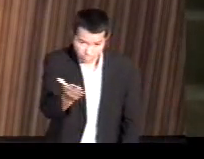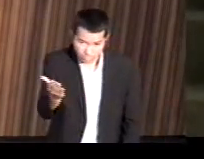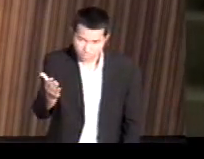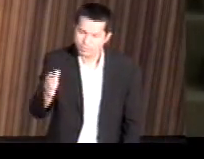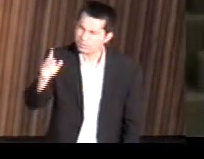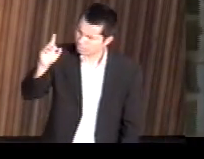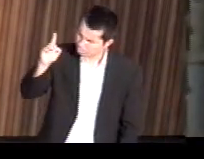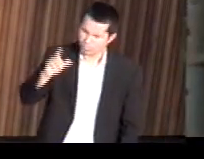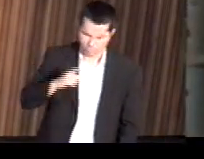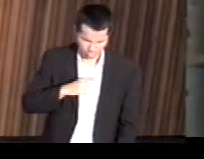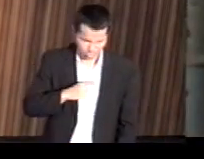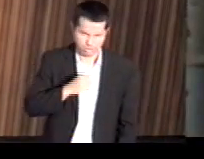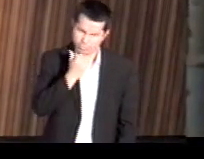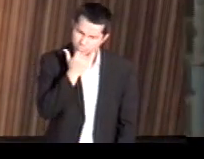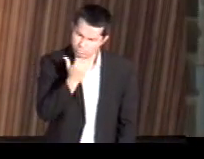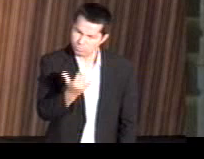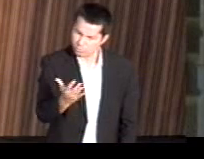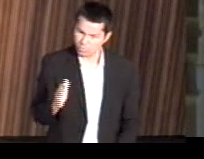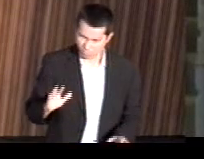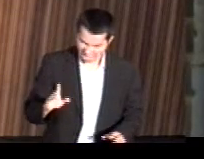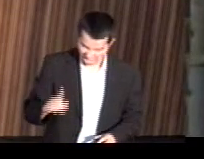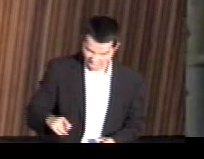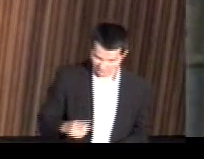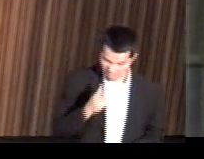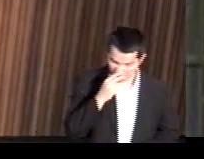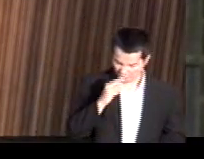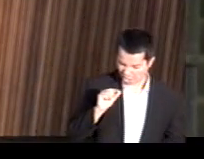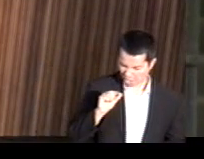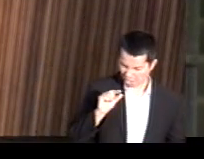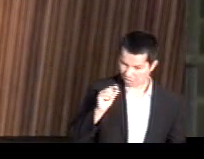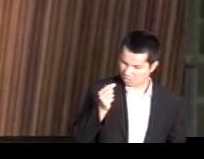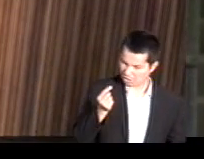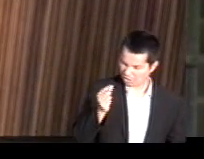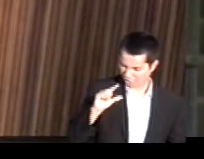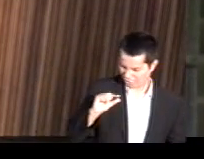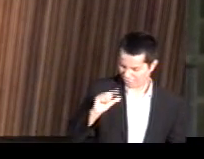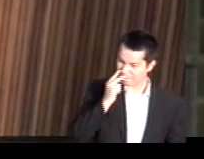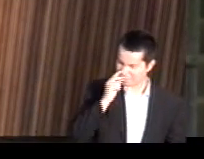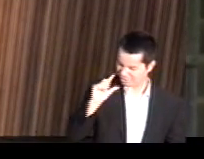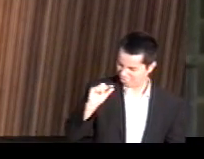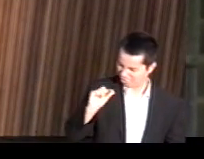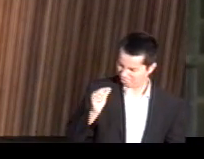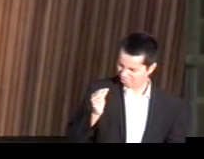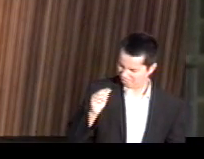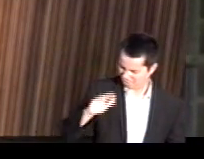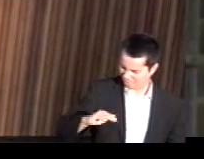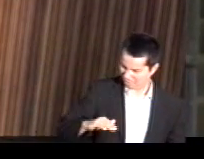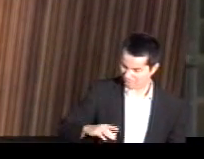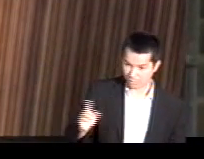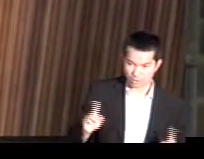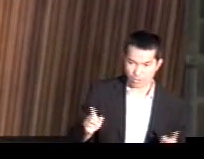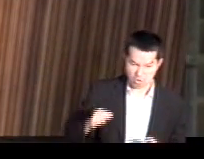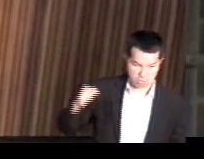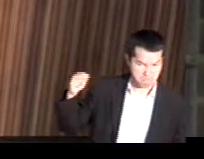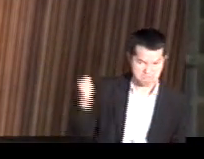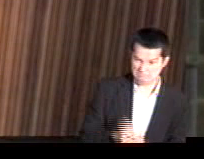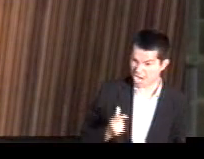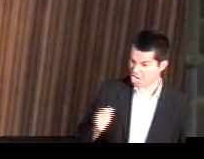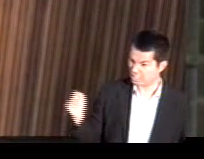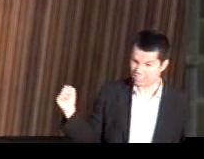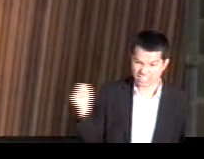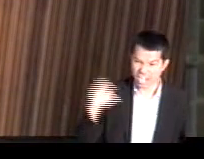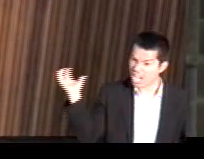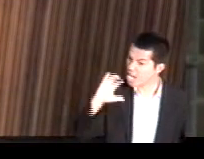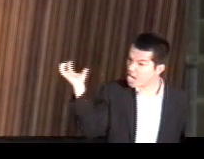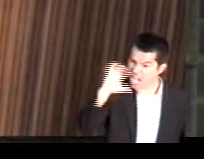coisa barata, custou caríssimo, é isso que diz 1 Pedro, custou o sangue de Jesus que foi vertido na cruz do